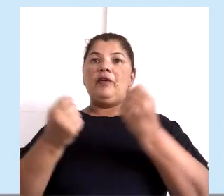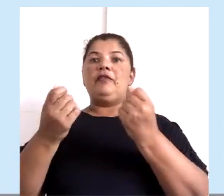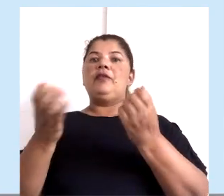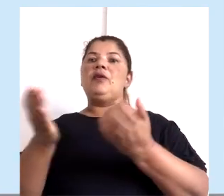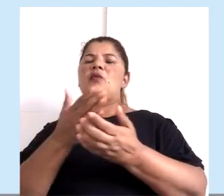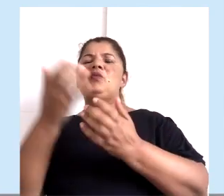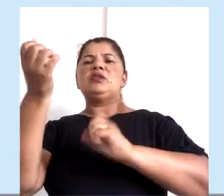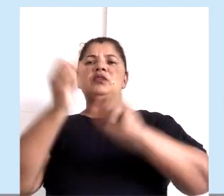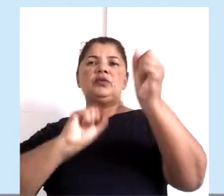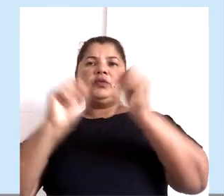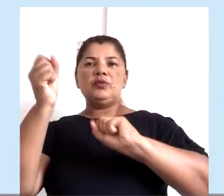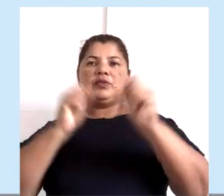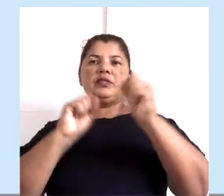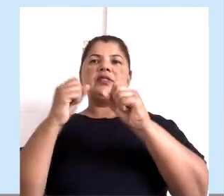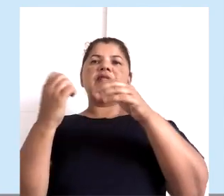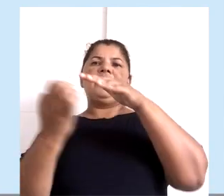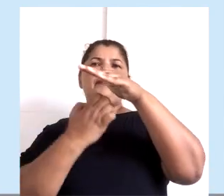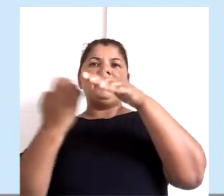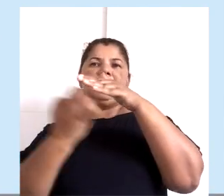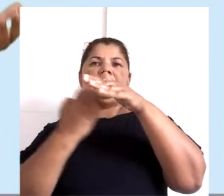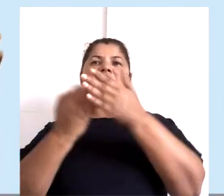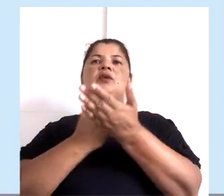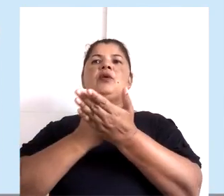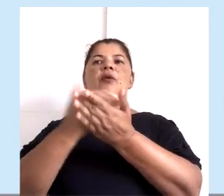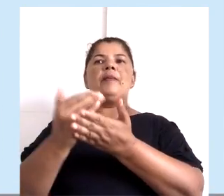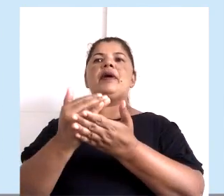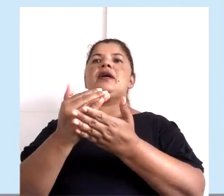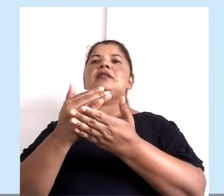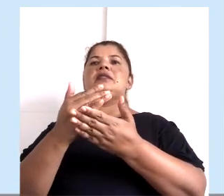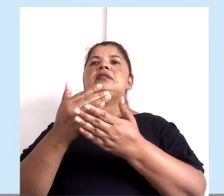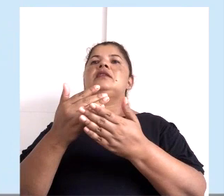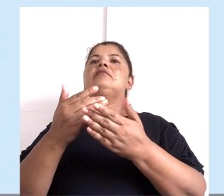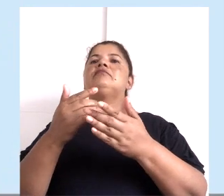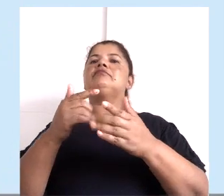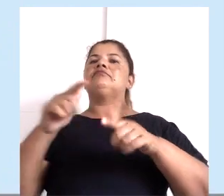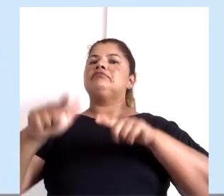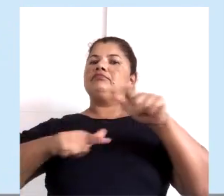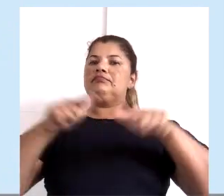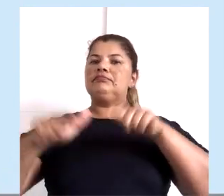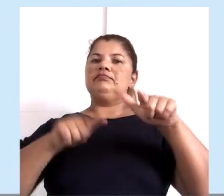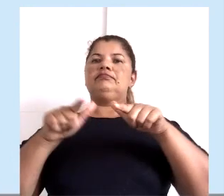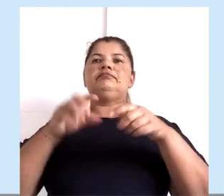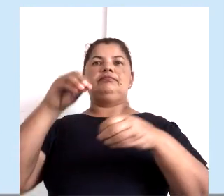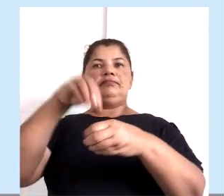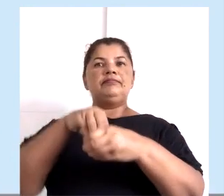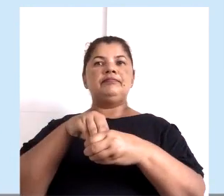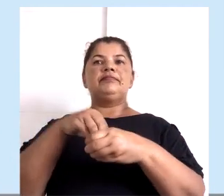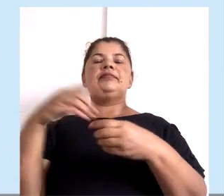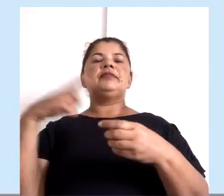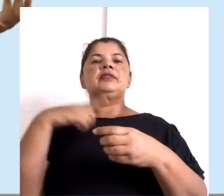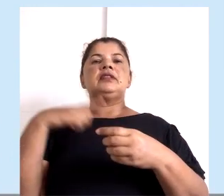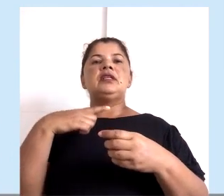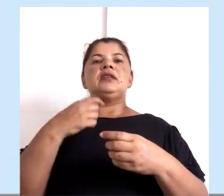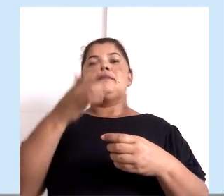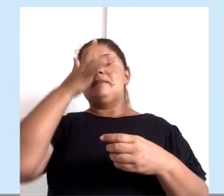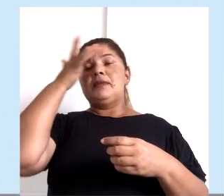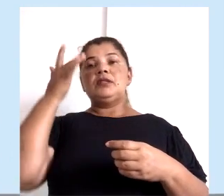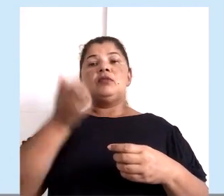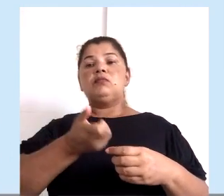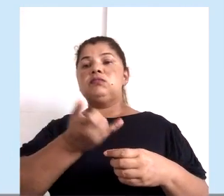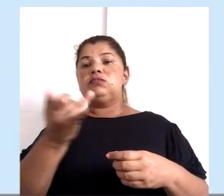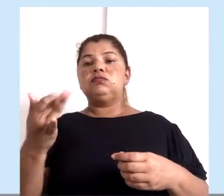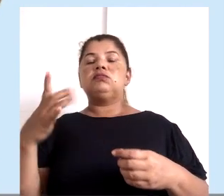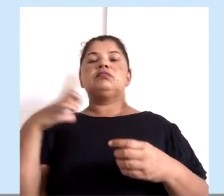indústrias, muitas empresas, elas começam a atuar nesse ramo, tá? Existem também uma quantidade de pessoas